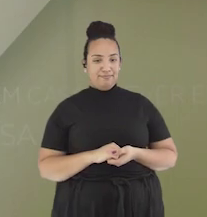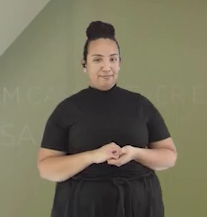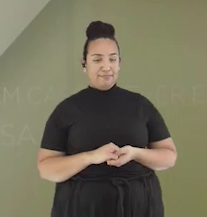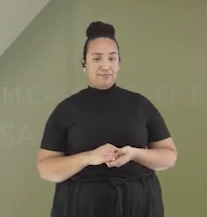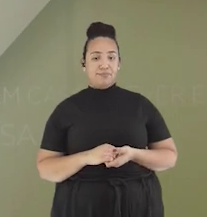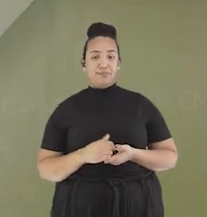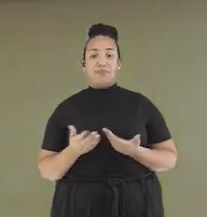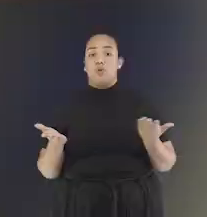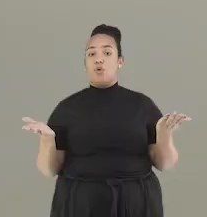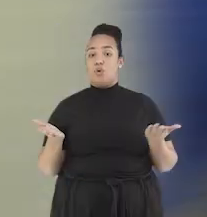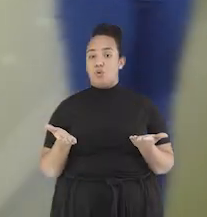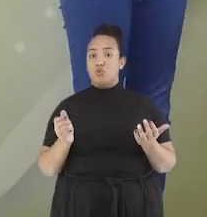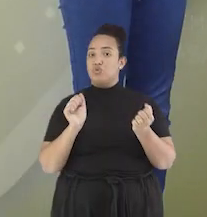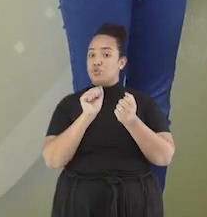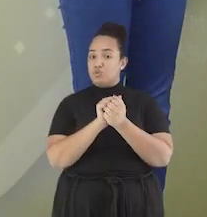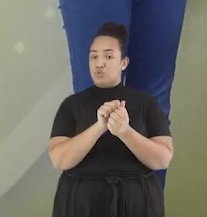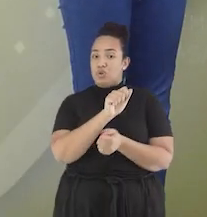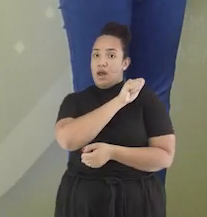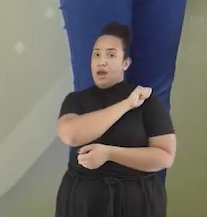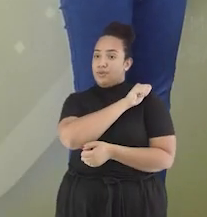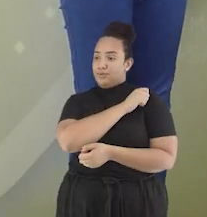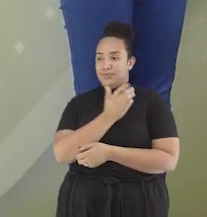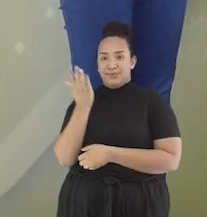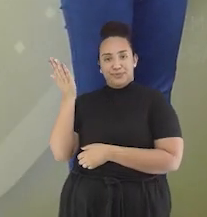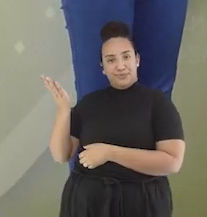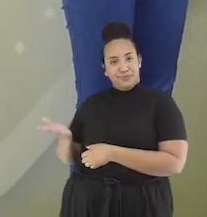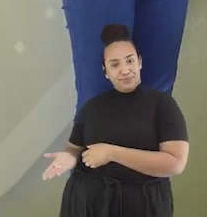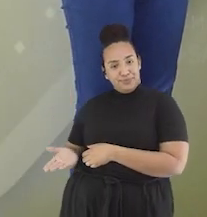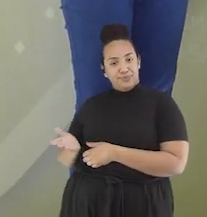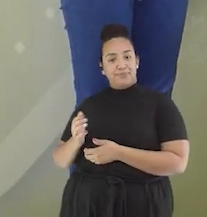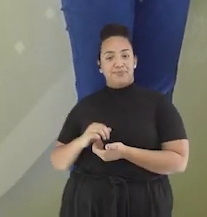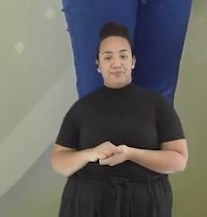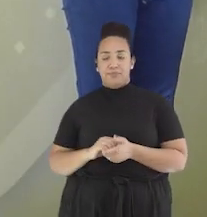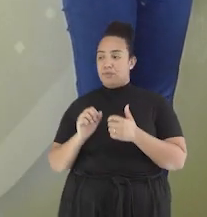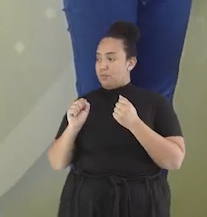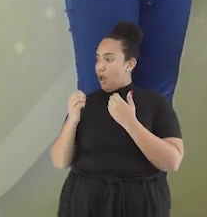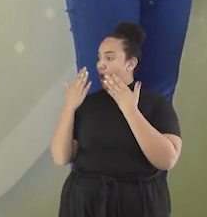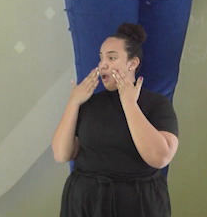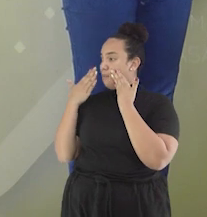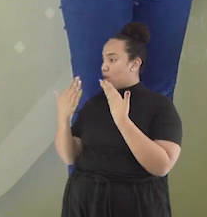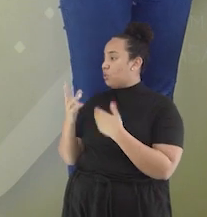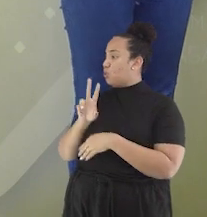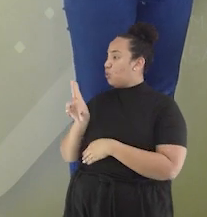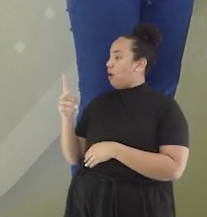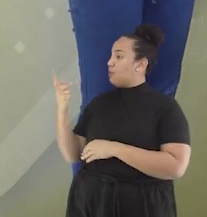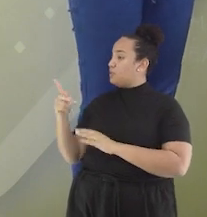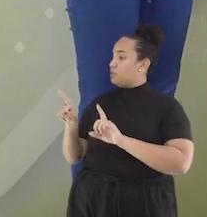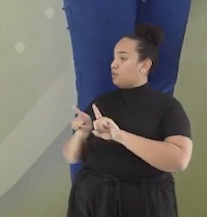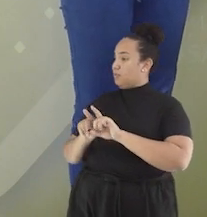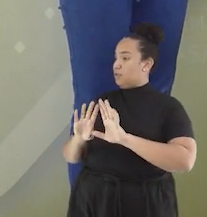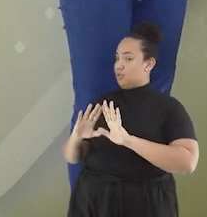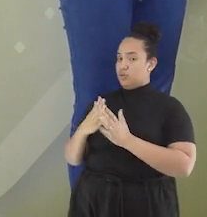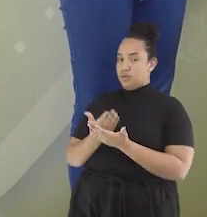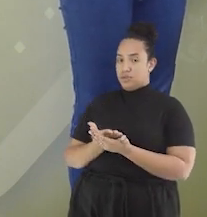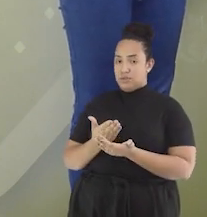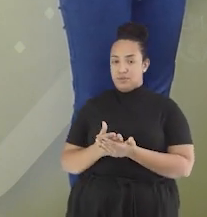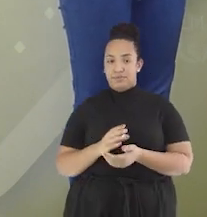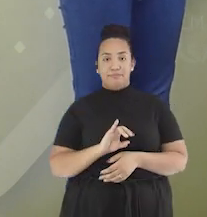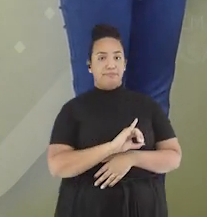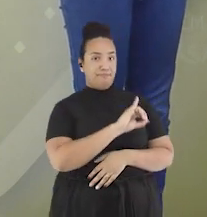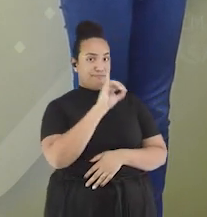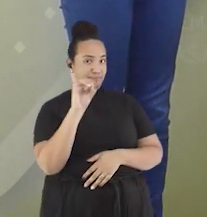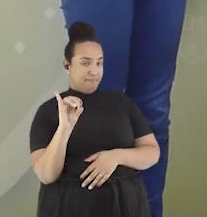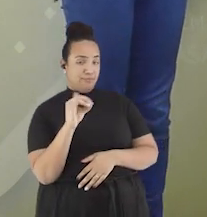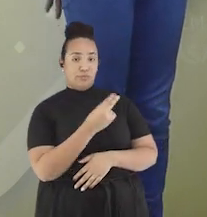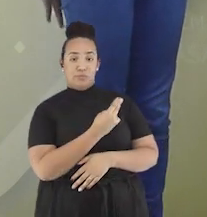aula de hoje. Então, estamos aqui com a estudante que vai participar da aula junto com a gente. Pode se apresentar